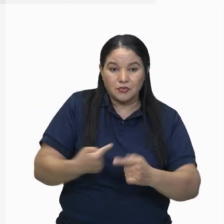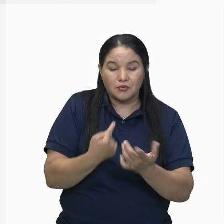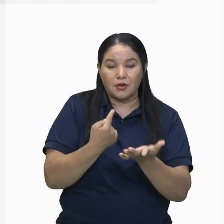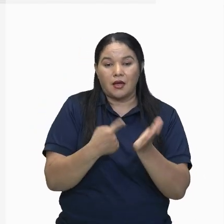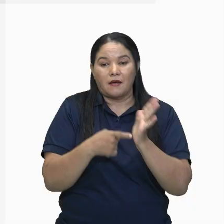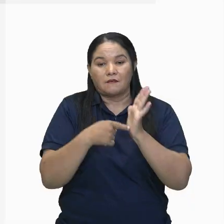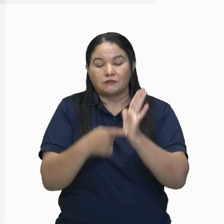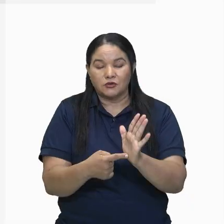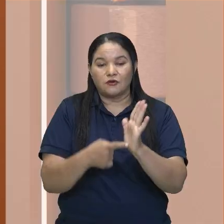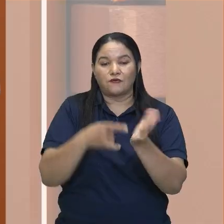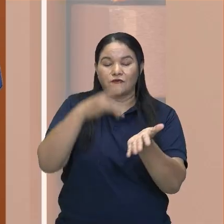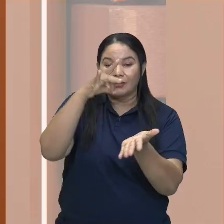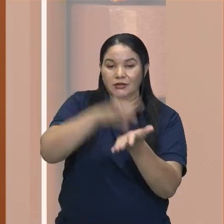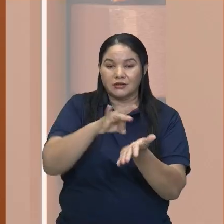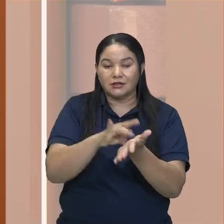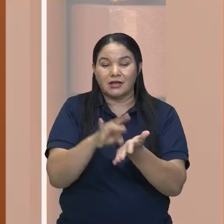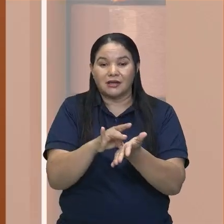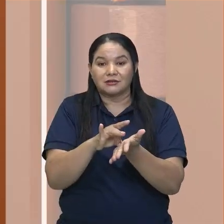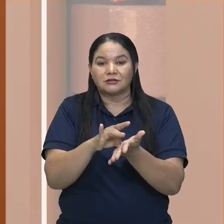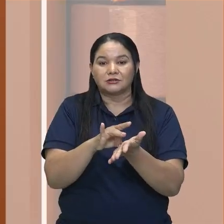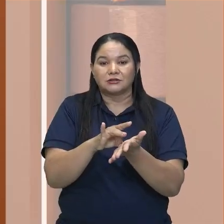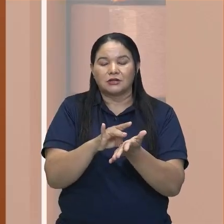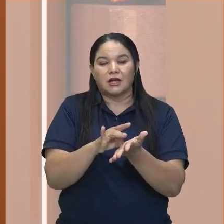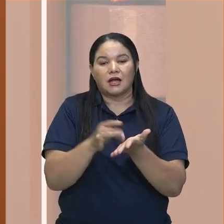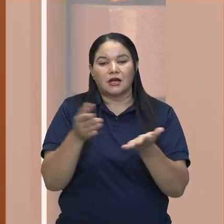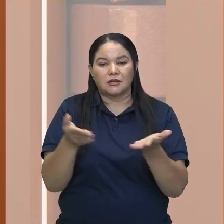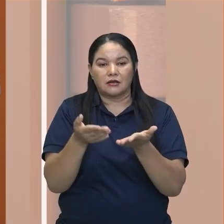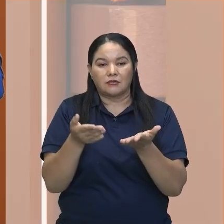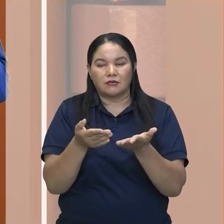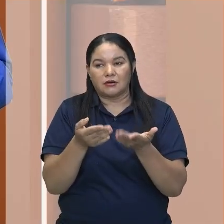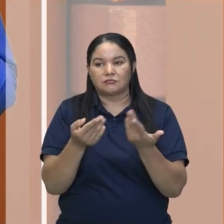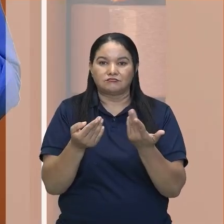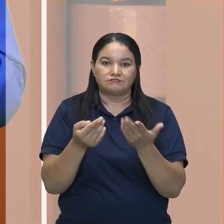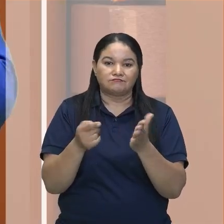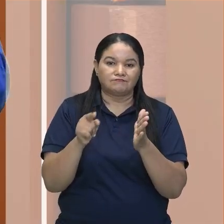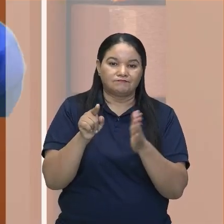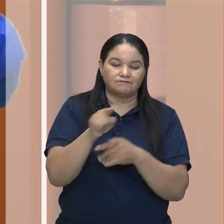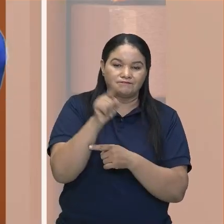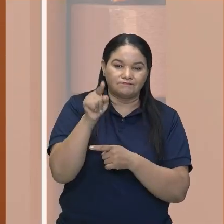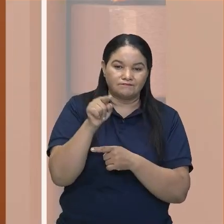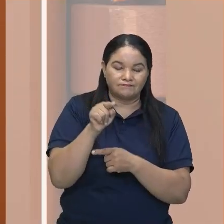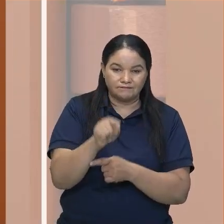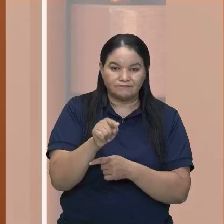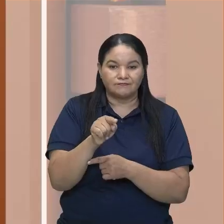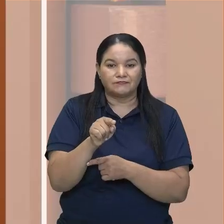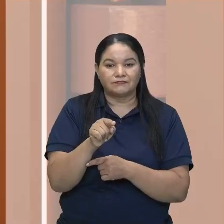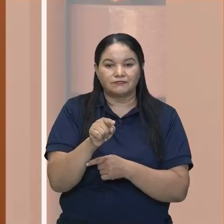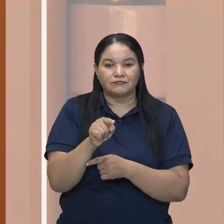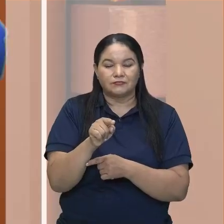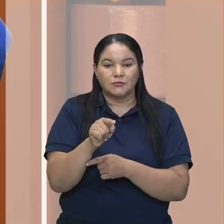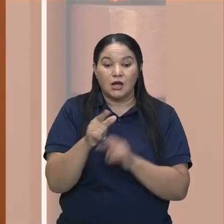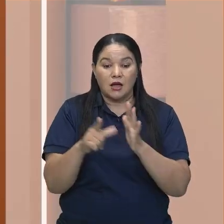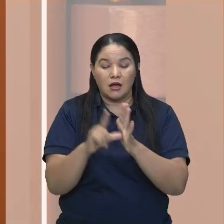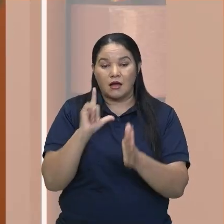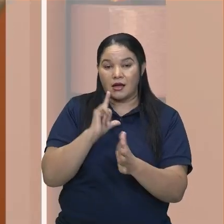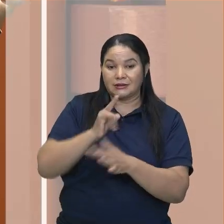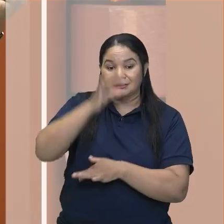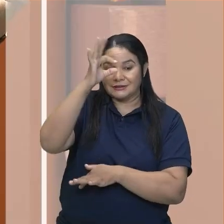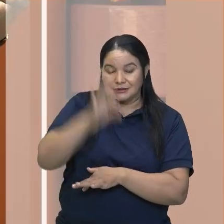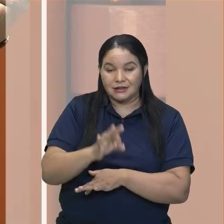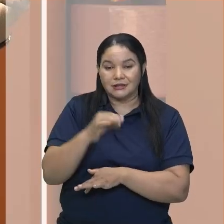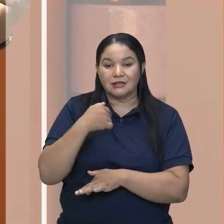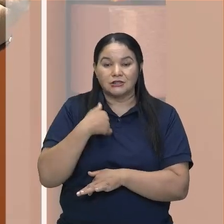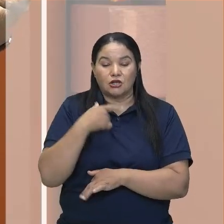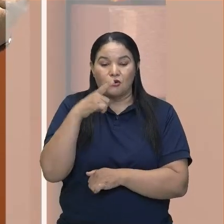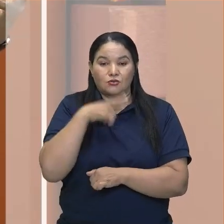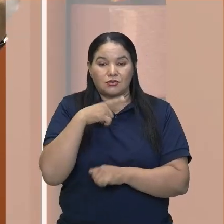absolutas, já estão sendo questionados aqui. Tá? As certezas absolutas que eu tinha no